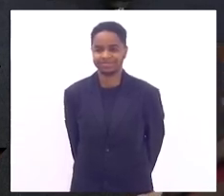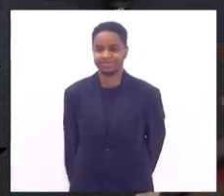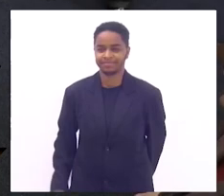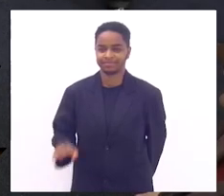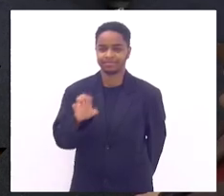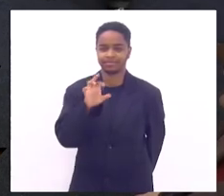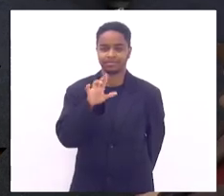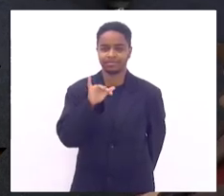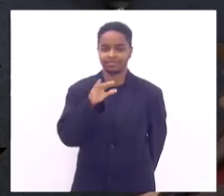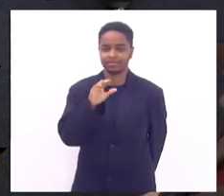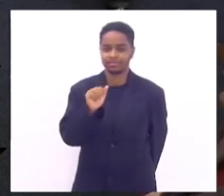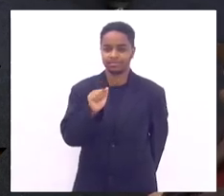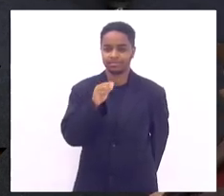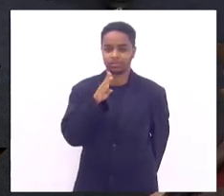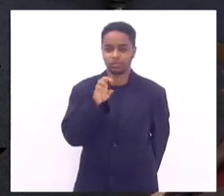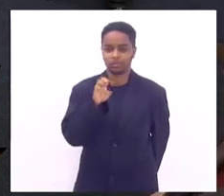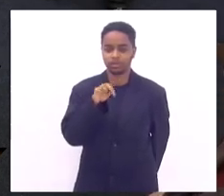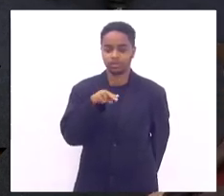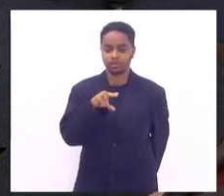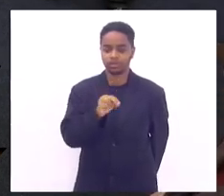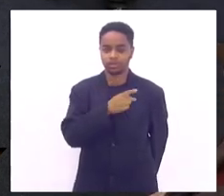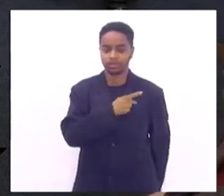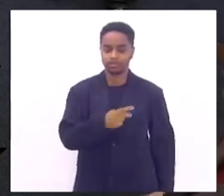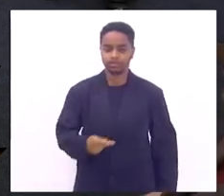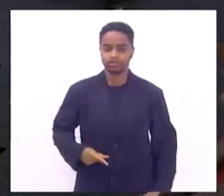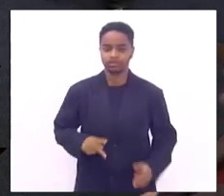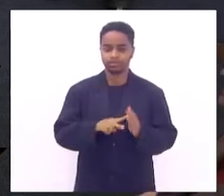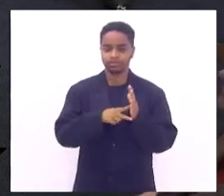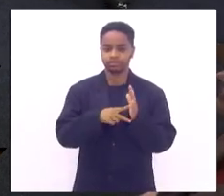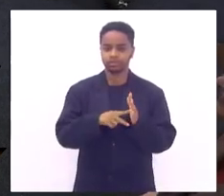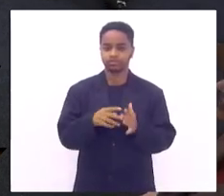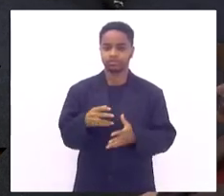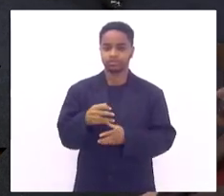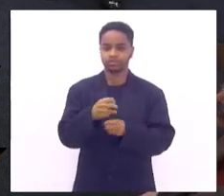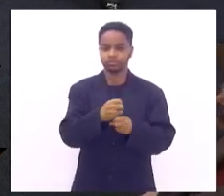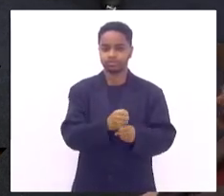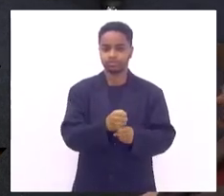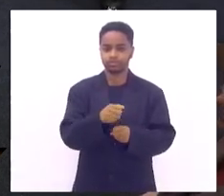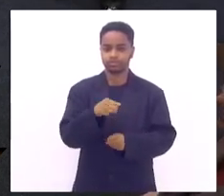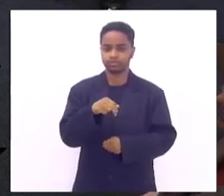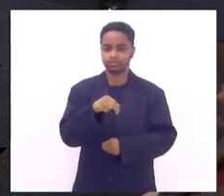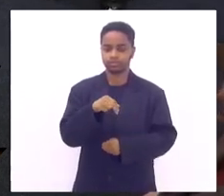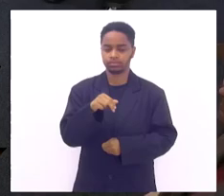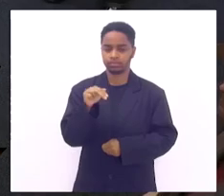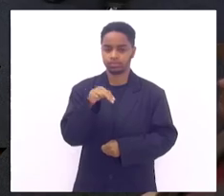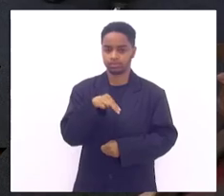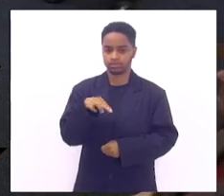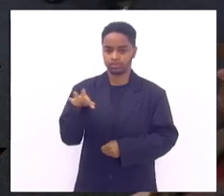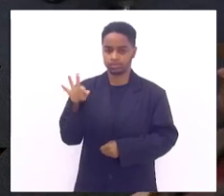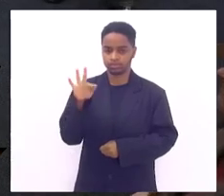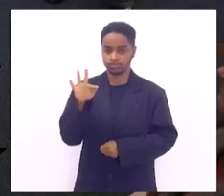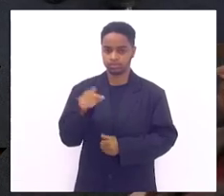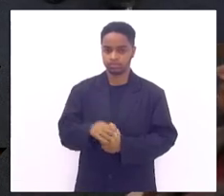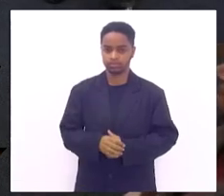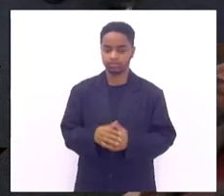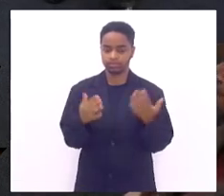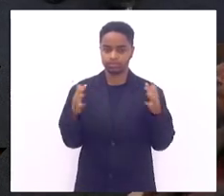Érica Bueno de Caldas, presidente do Sindicato dos Contabilistas de Nova Friburgo.